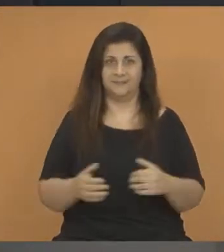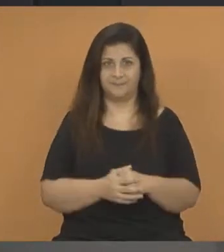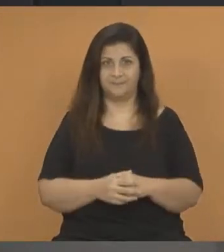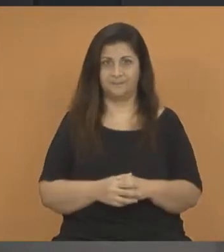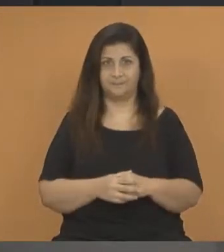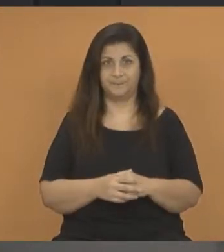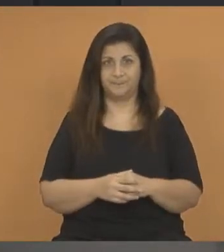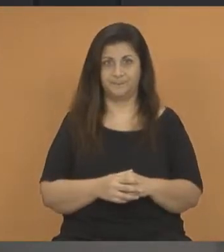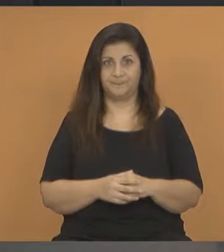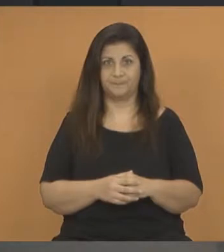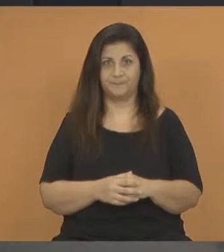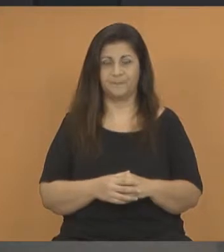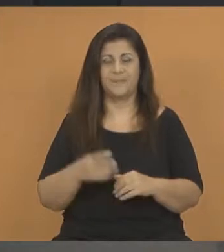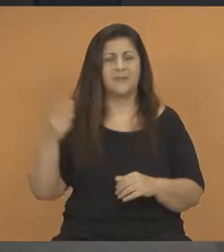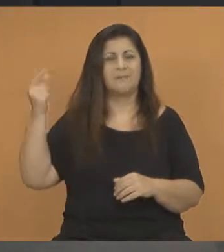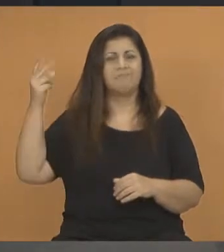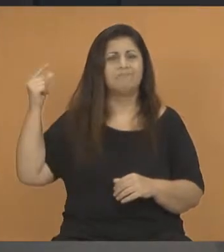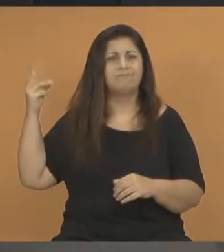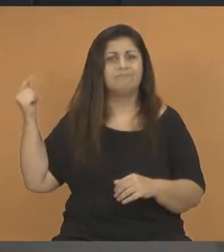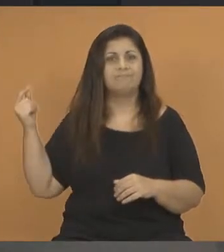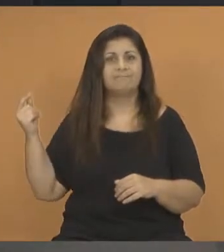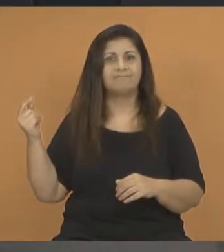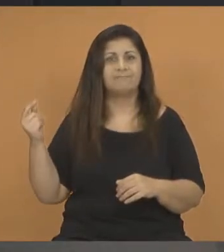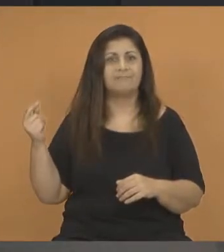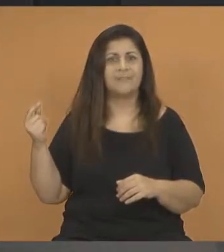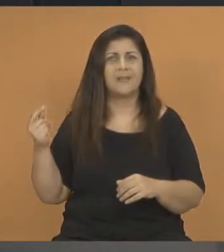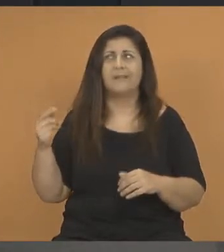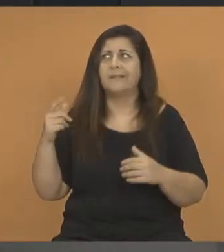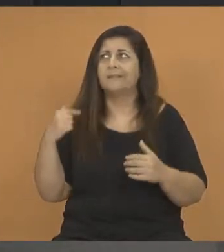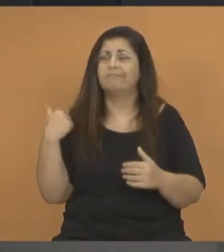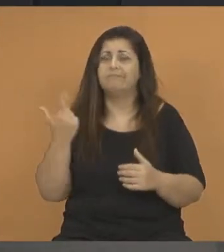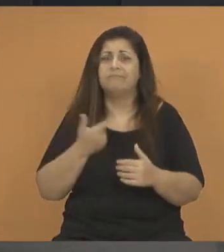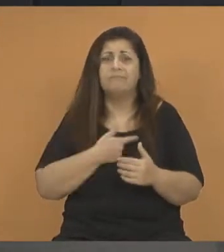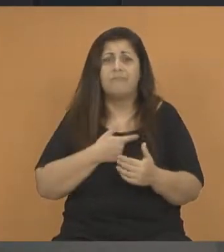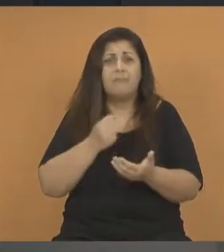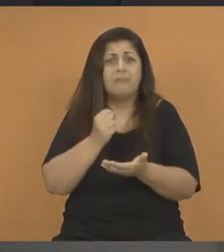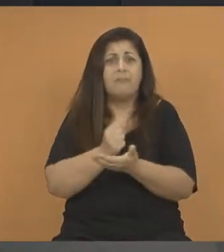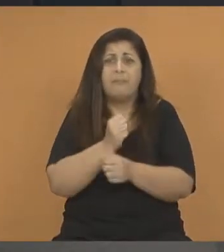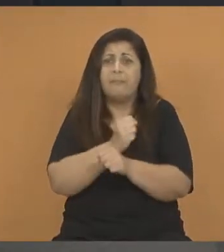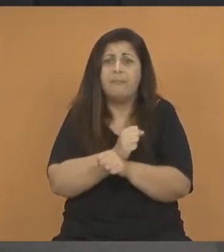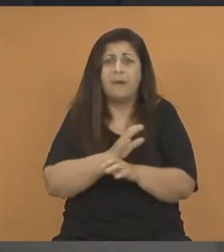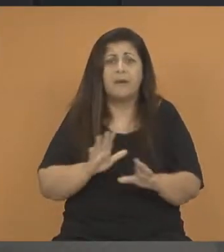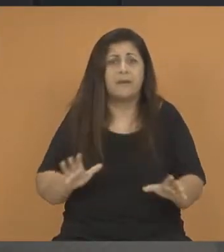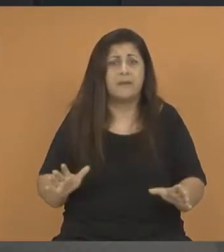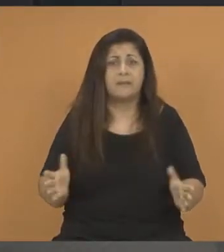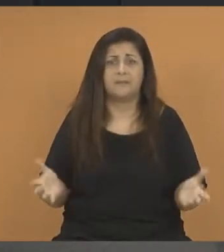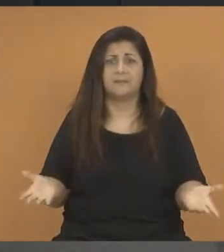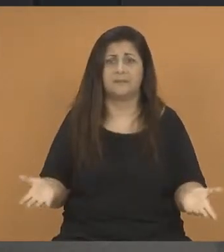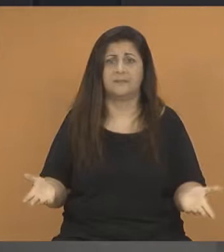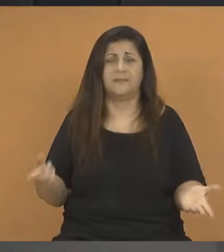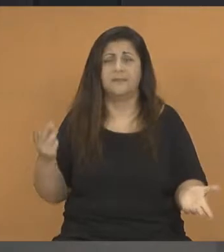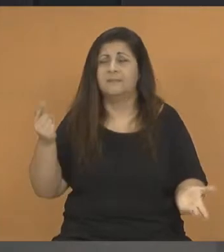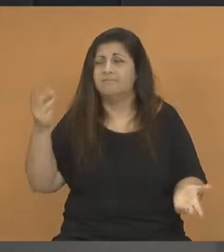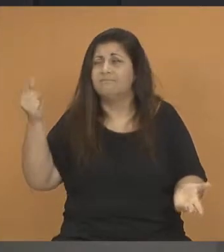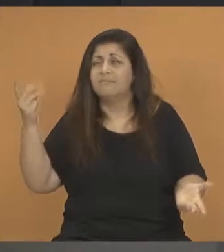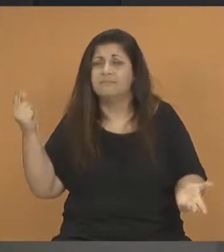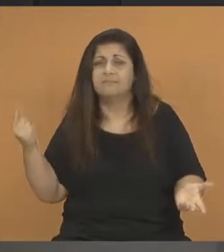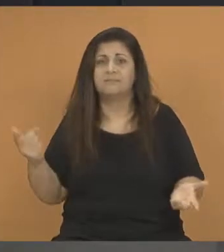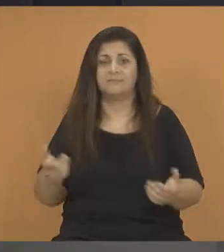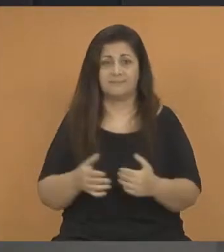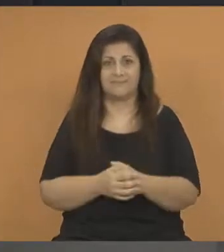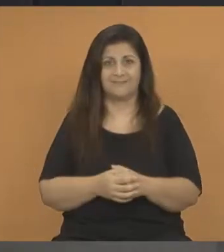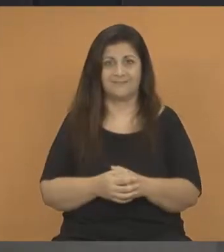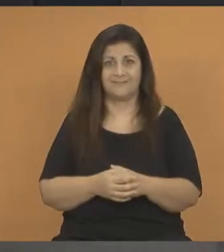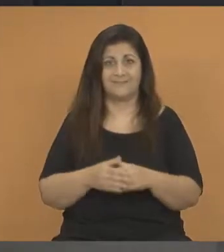Tá? Há muitos anos atrás, nós somos defasados no esporte. Há muito tempo mesmo. Então, agora,